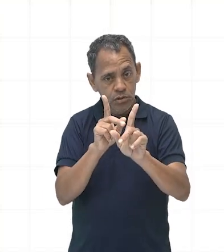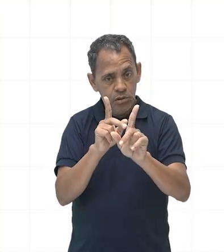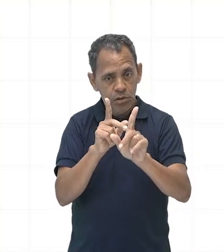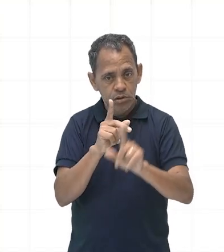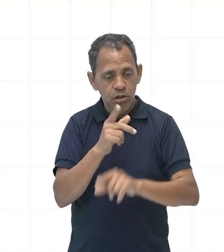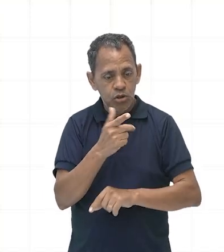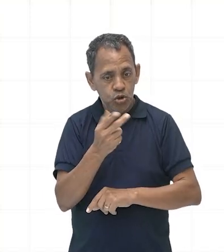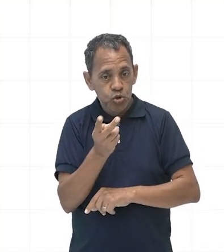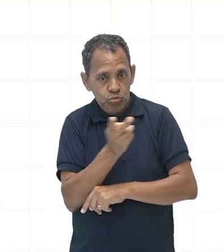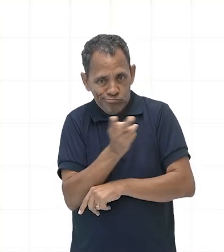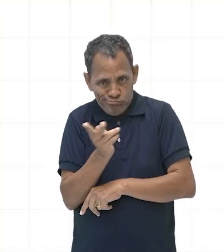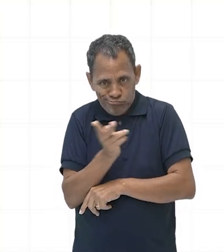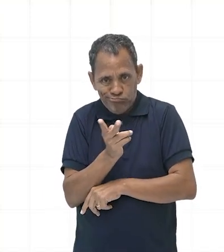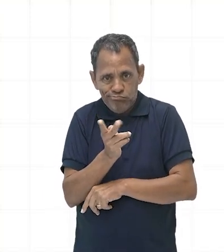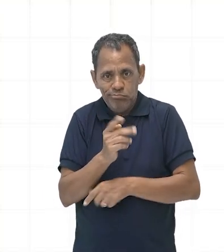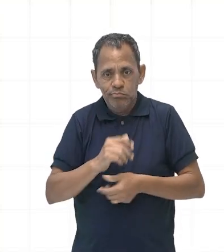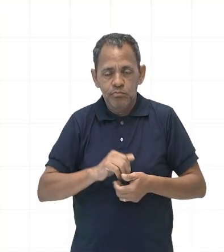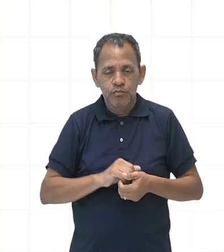dois termos.